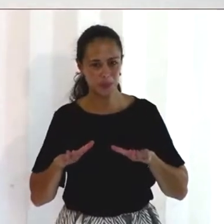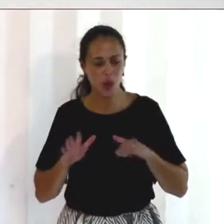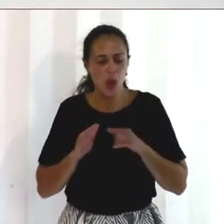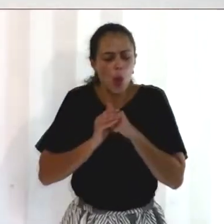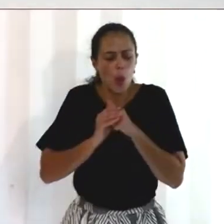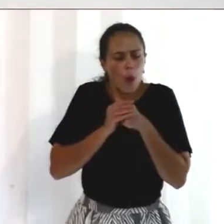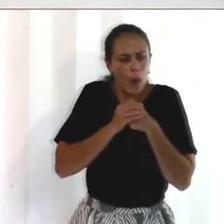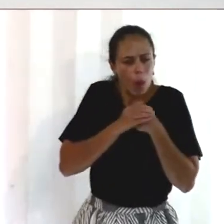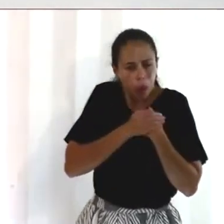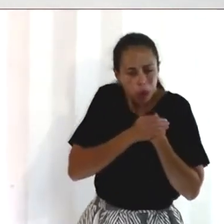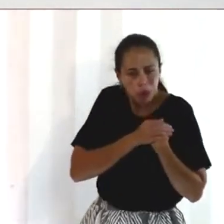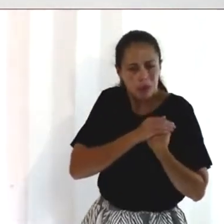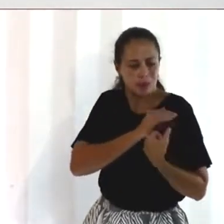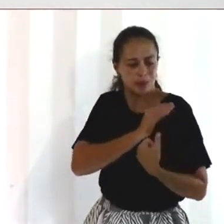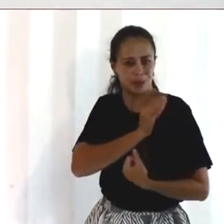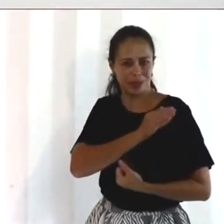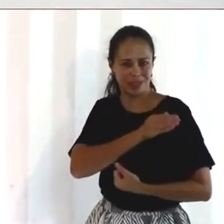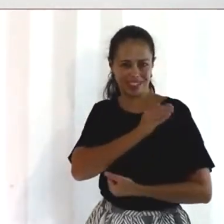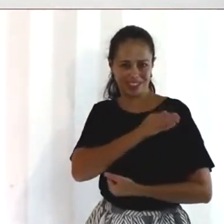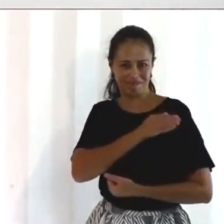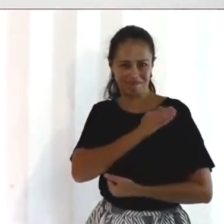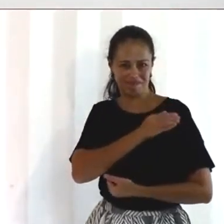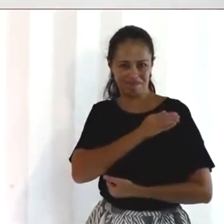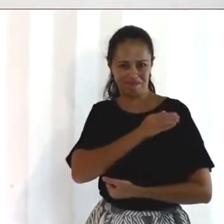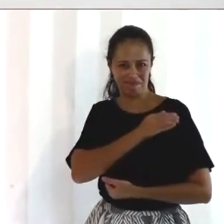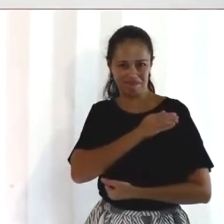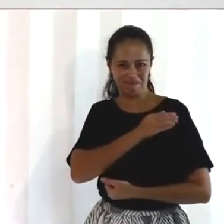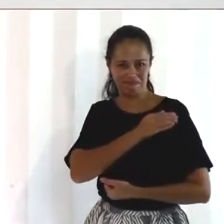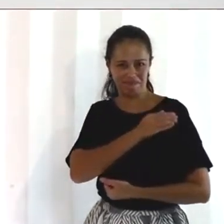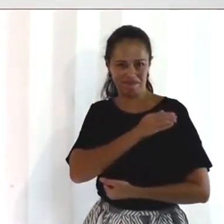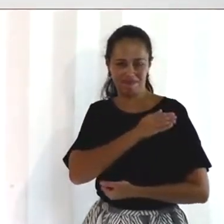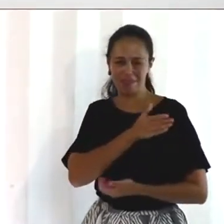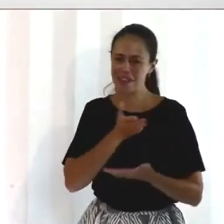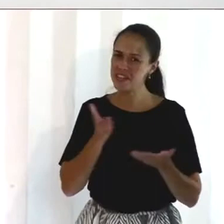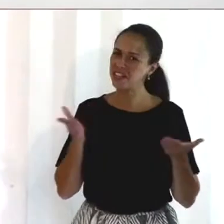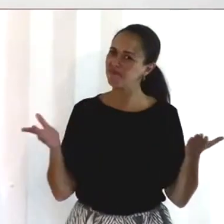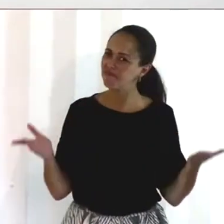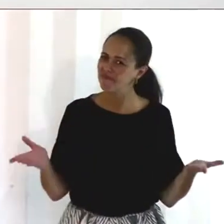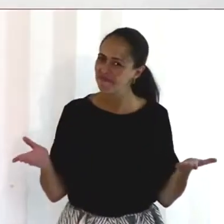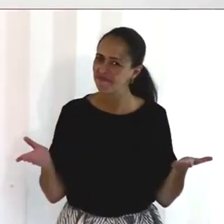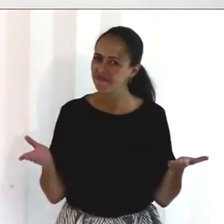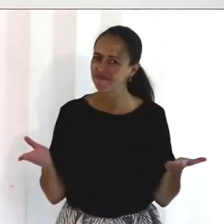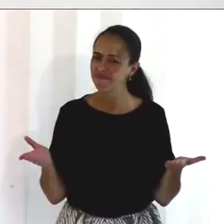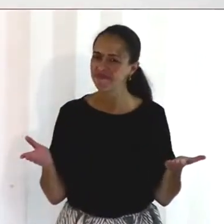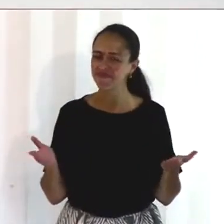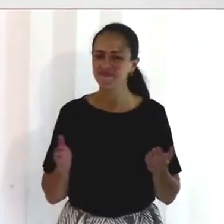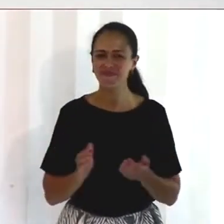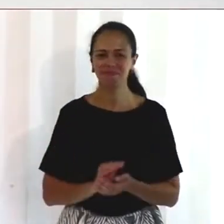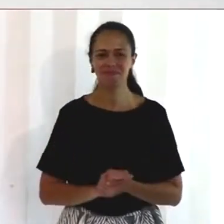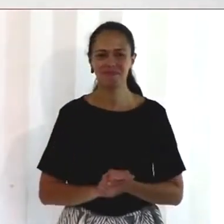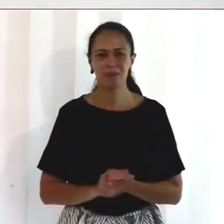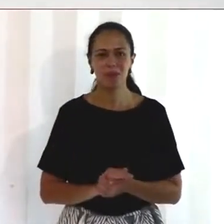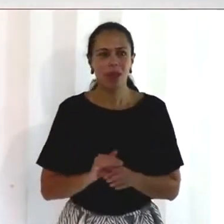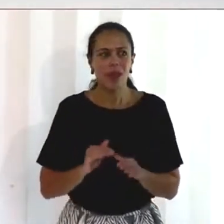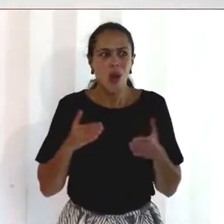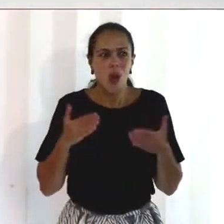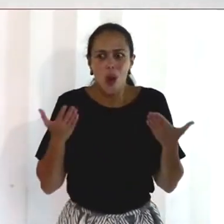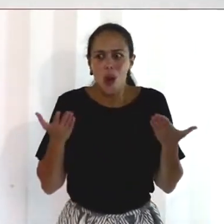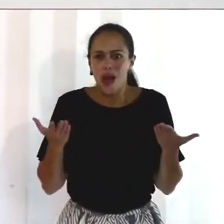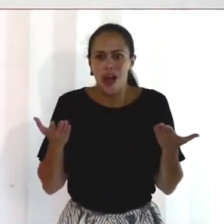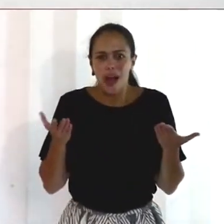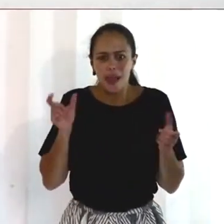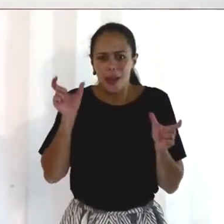Acolher a palavra de Deus em nosso coração, meus irmãos, quando alguém acolhe